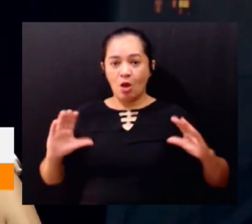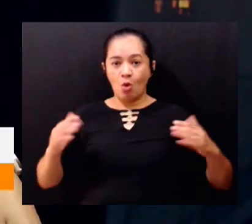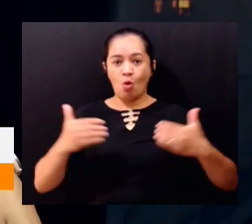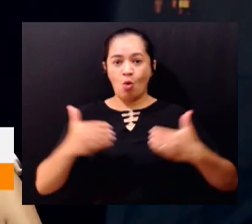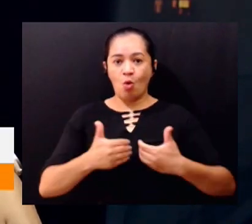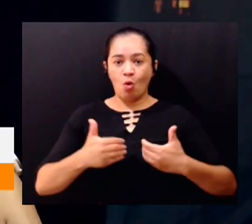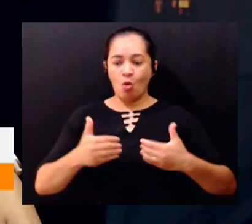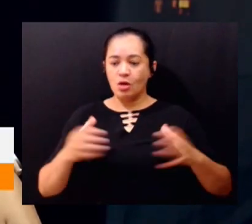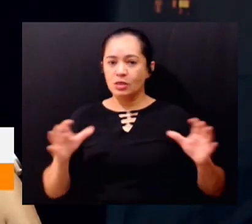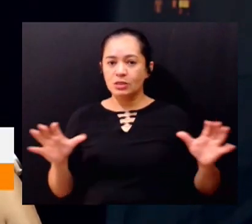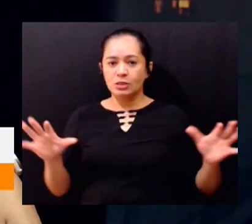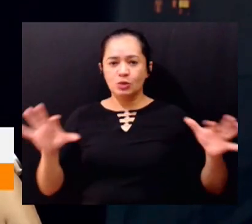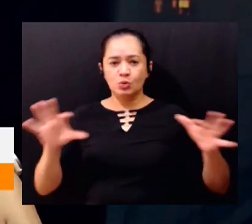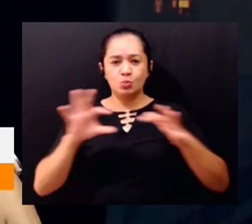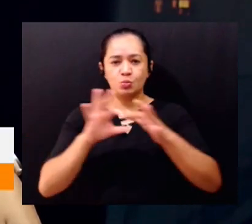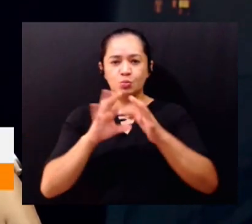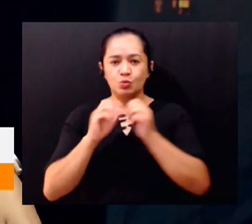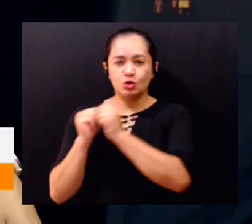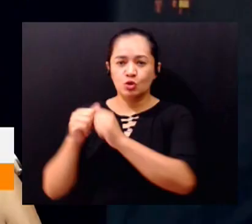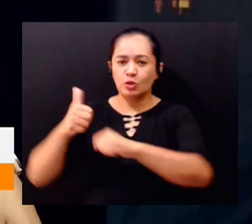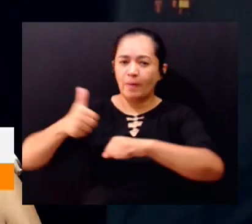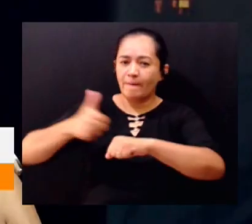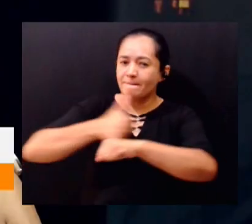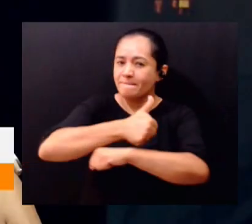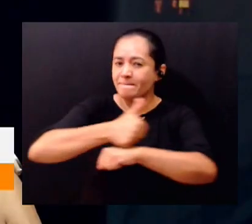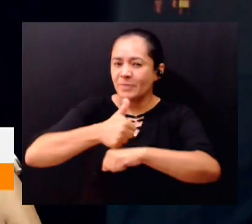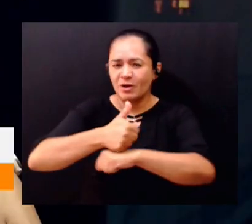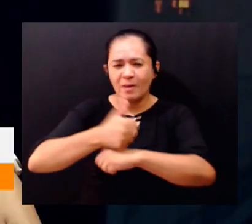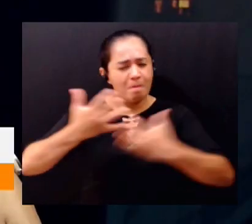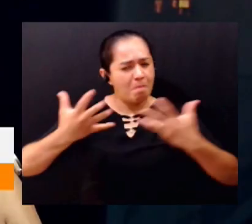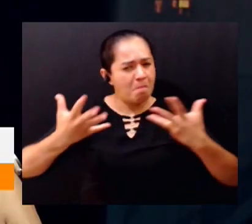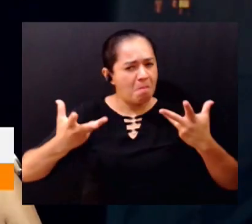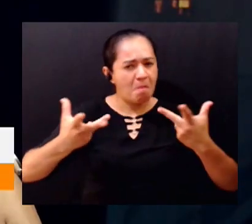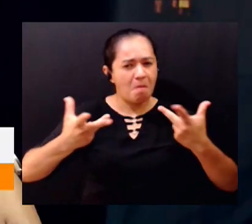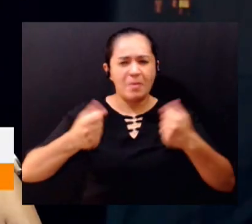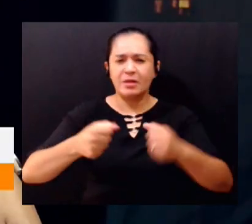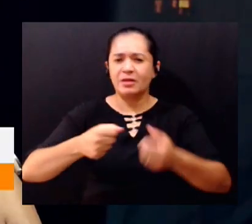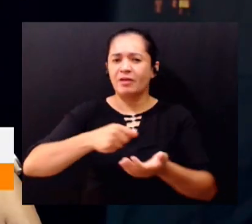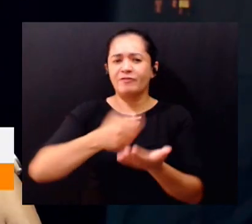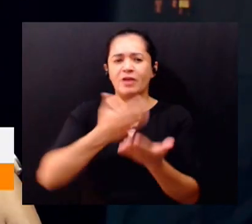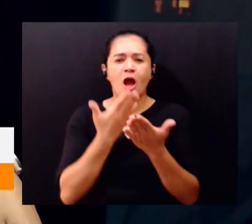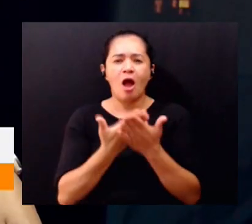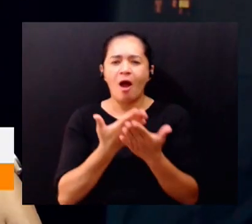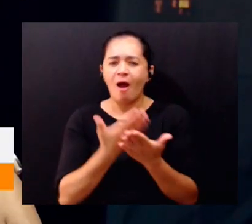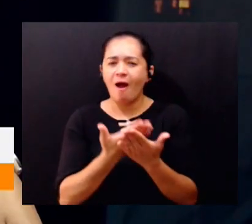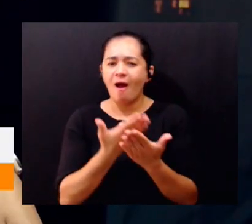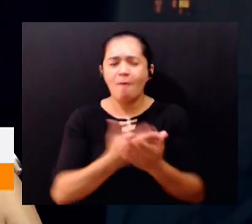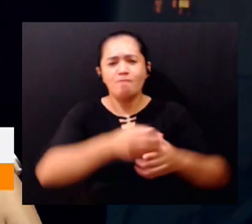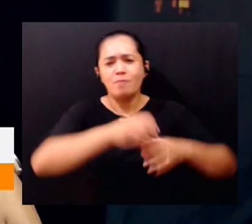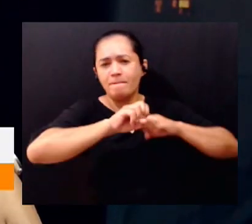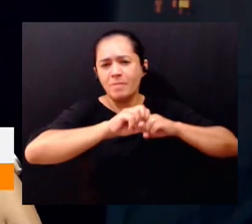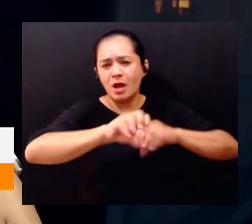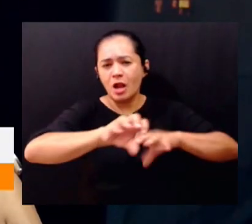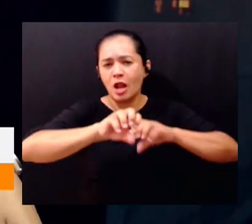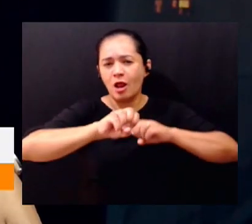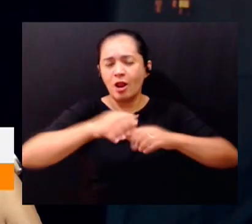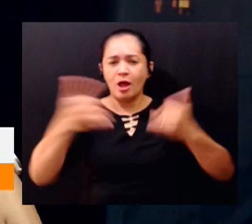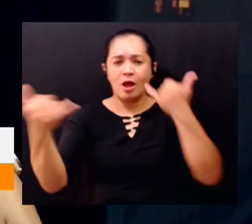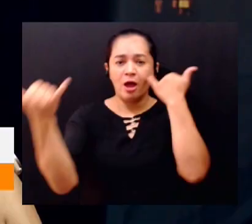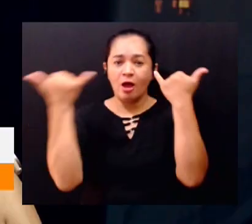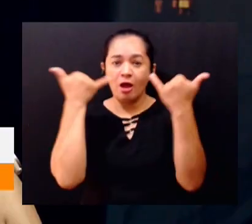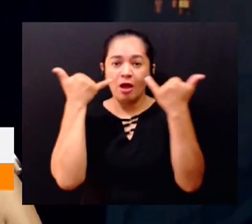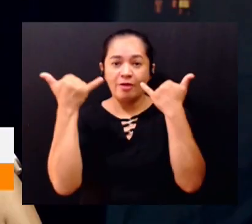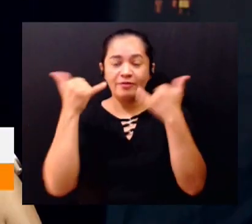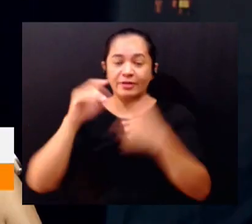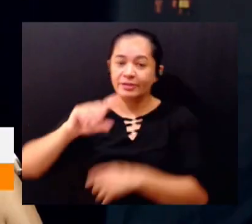estão dando um show de aula, né? Show de ensinamento, show de informação e daqui a pouquinho a gente precisa